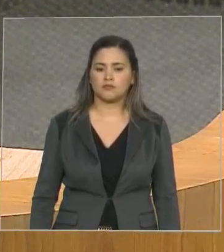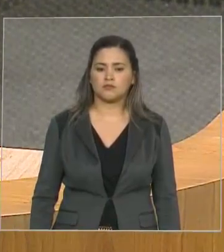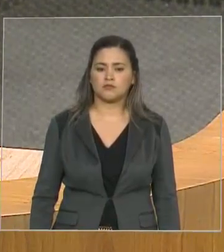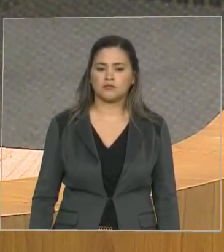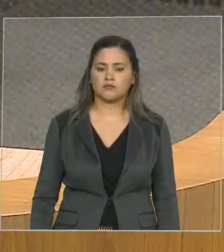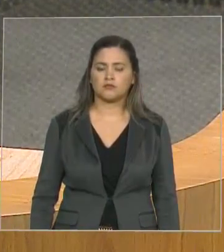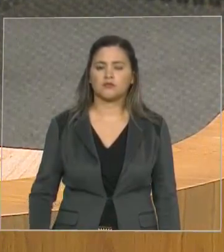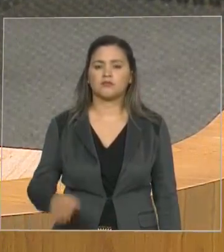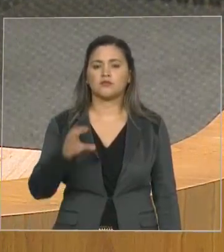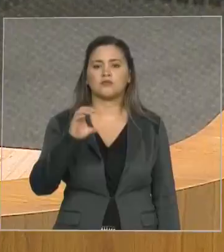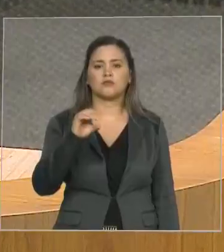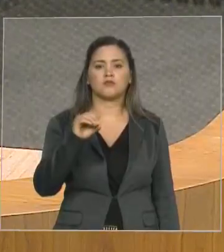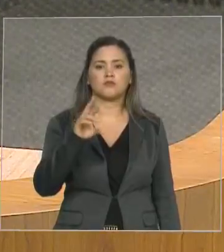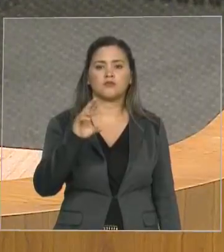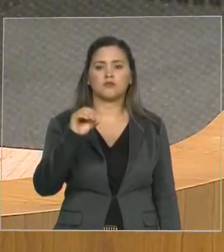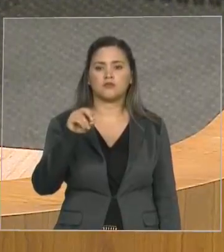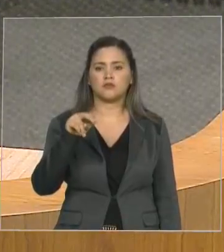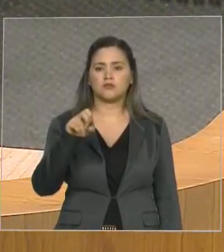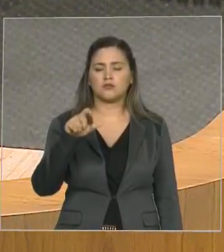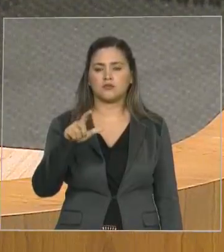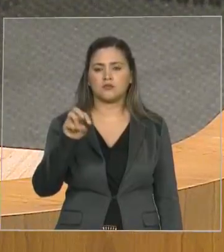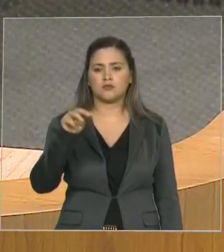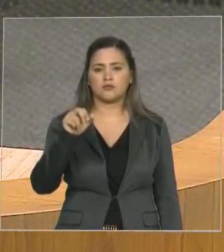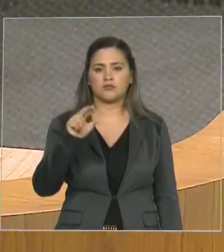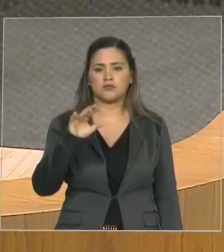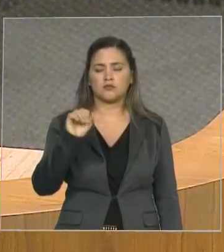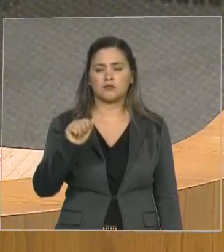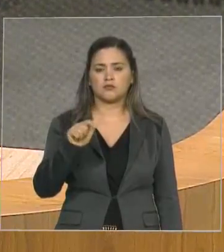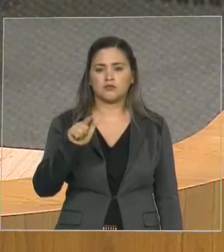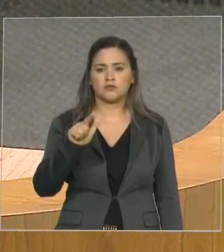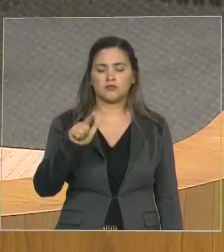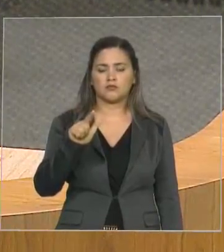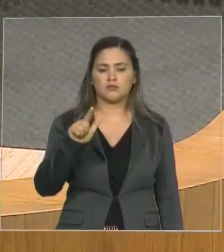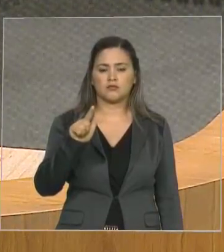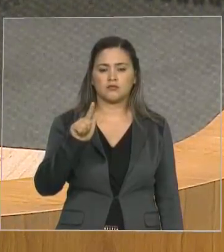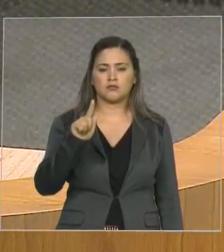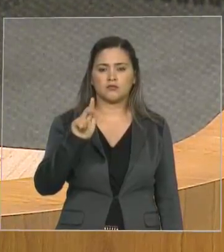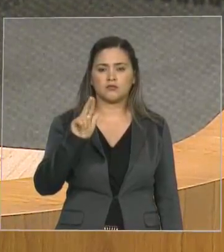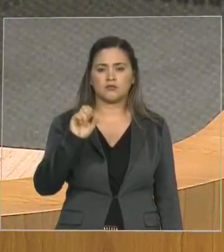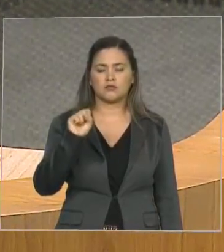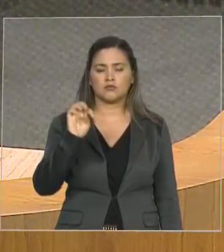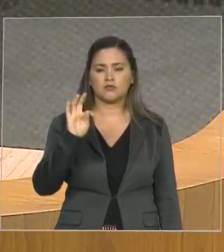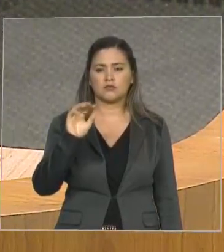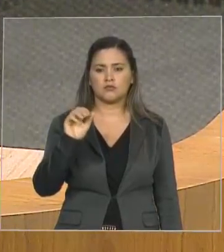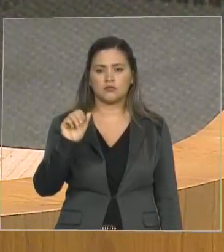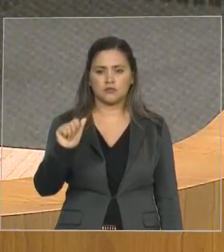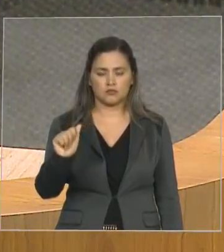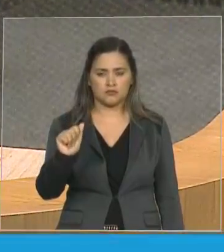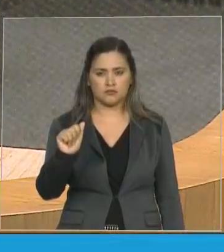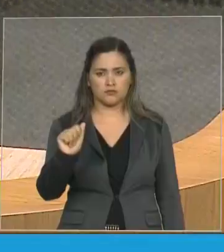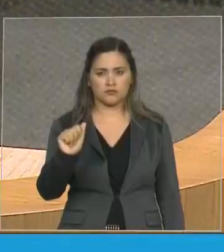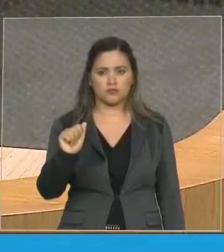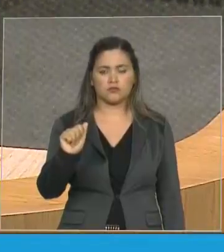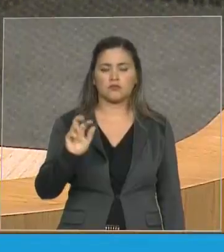Maria Augusta, comandante de segurança comunitária, neste ato representando o comandante-geral da Polícia Militar